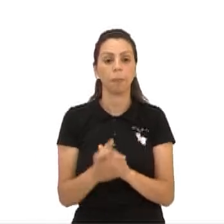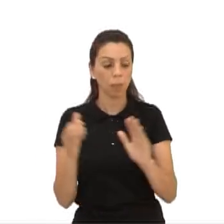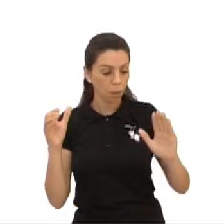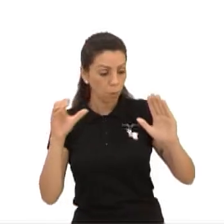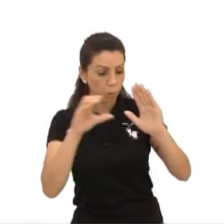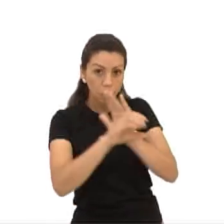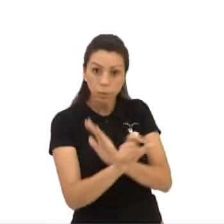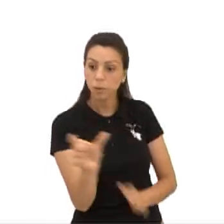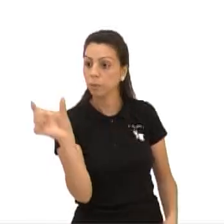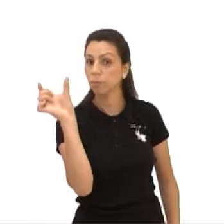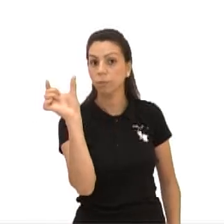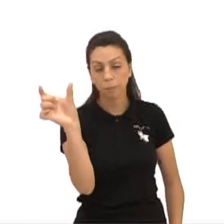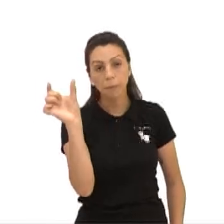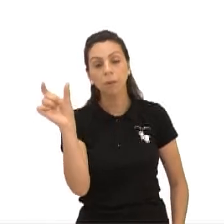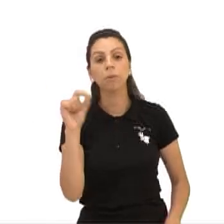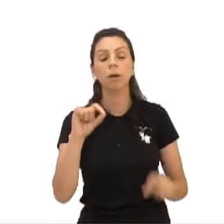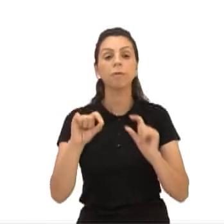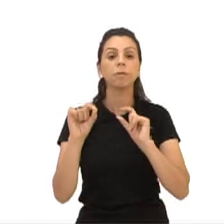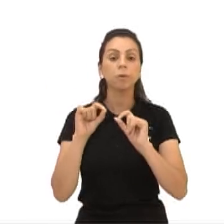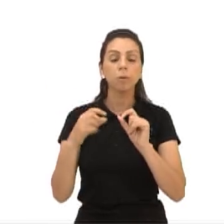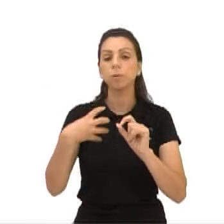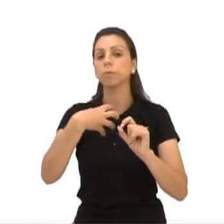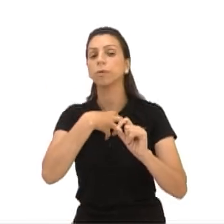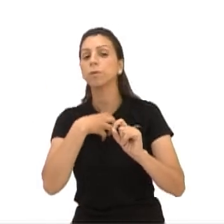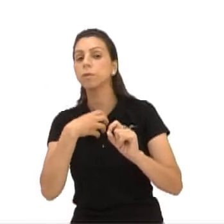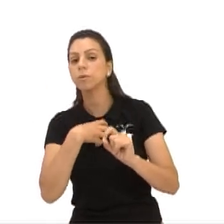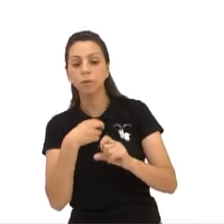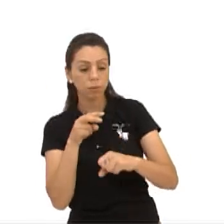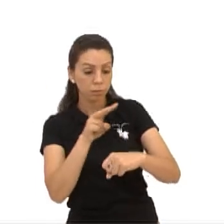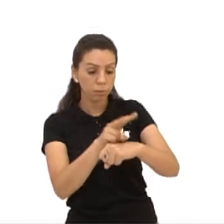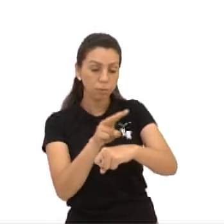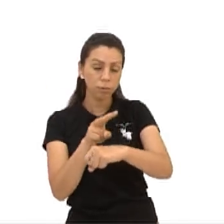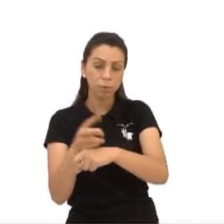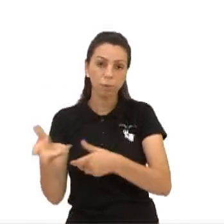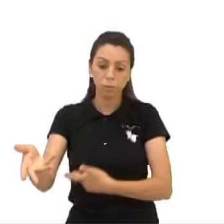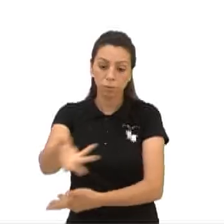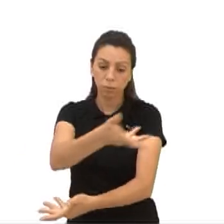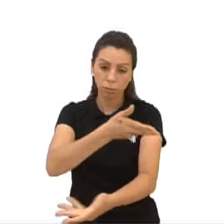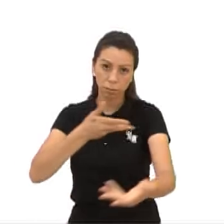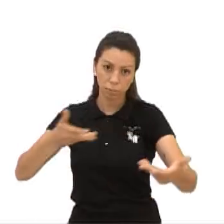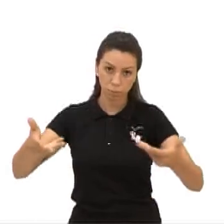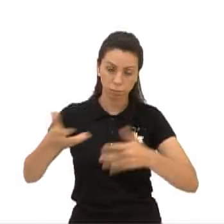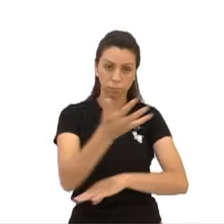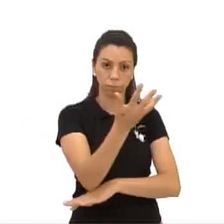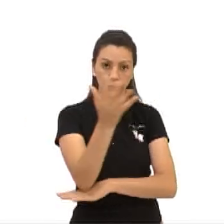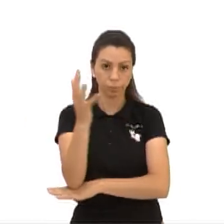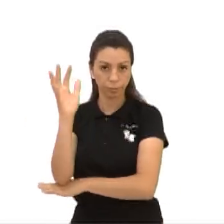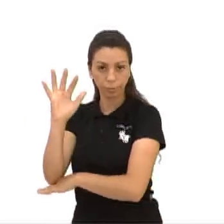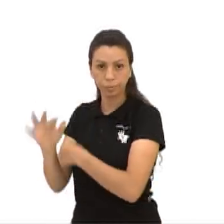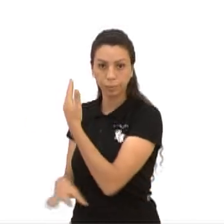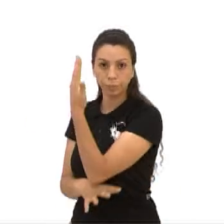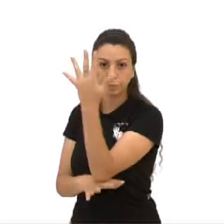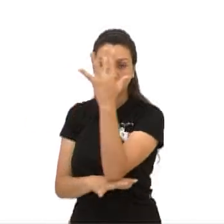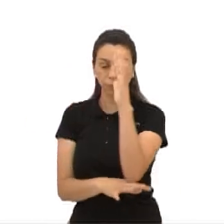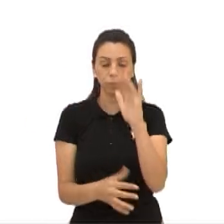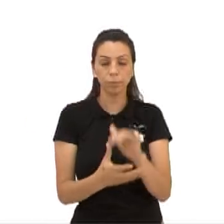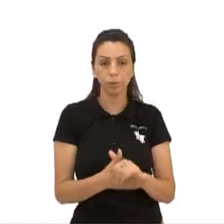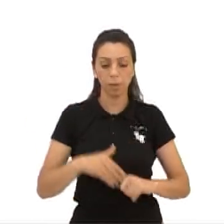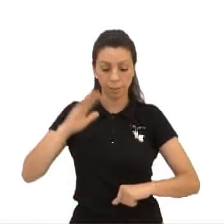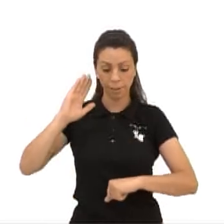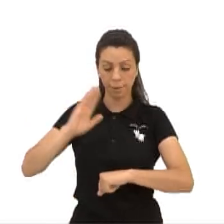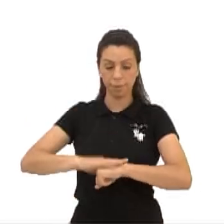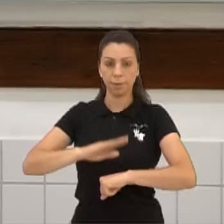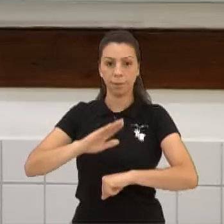de sustentabilidade aborda a maneira como se deve agir em relação à natureza. Então, agir frente